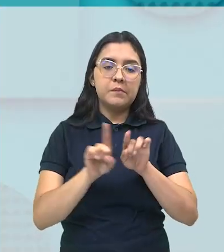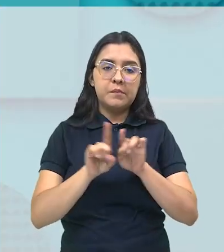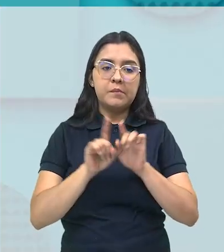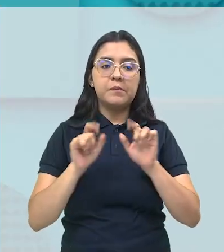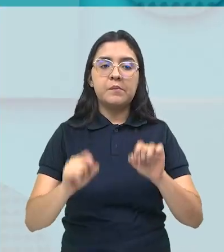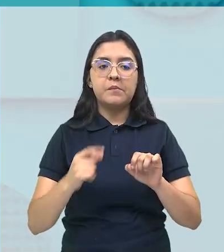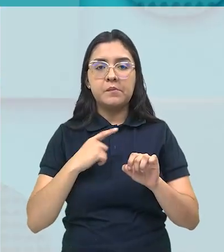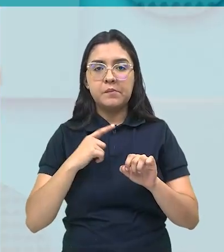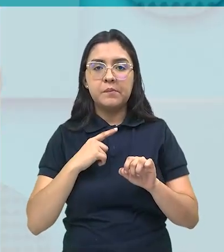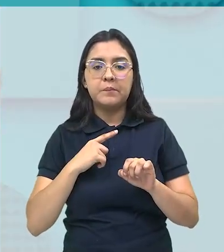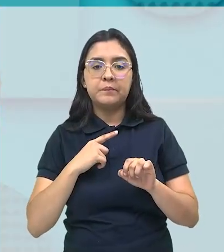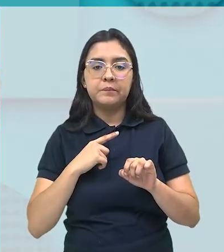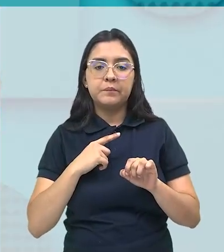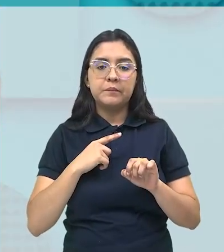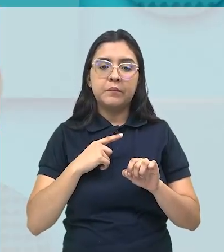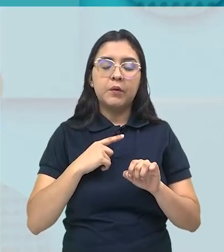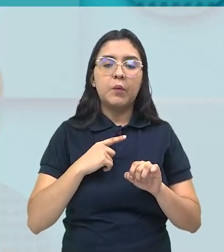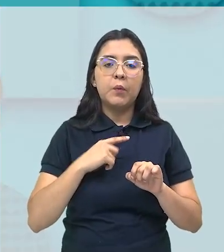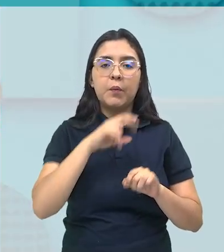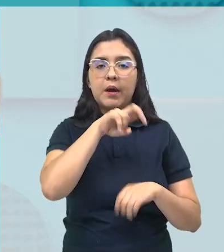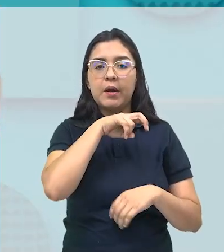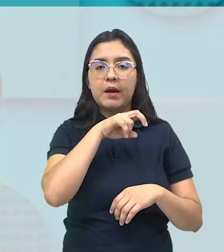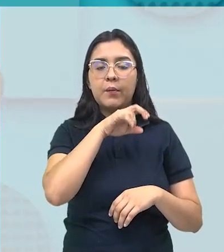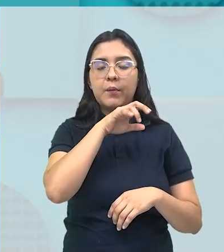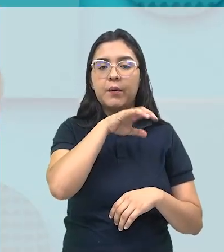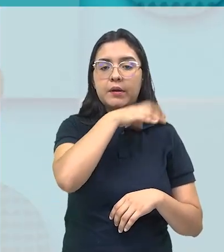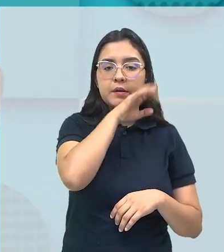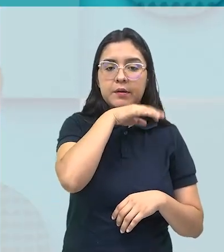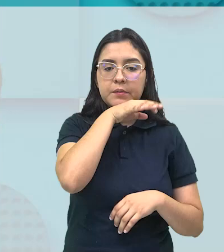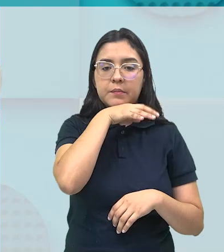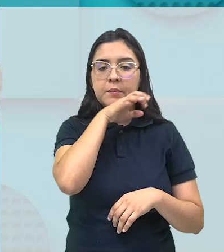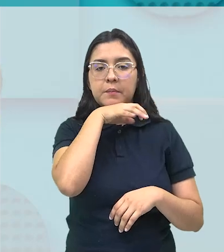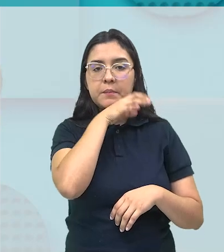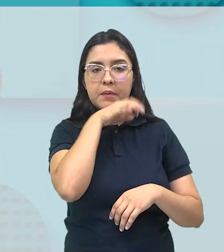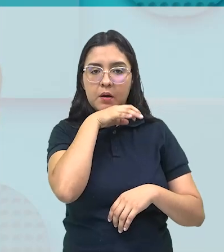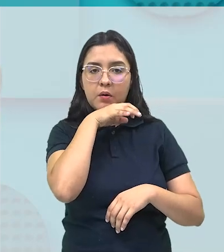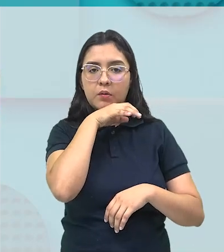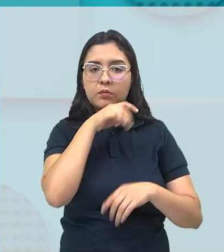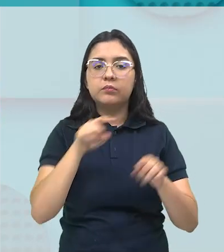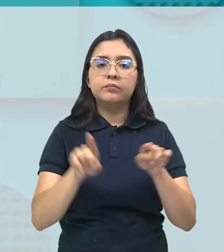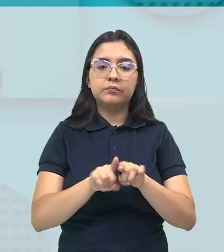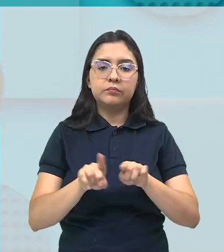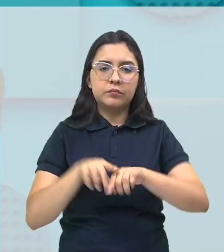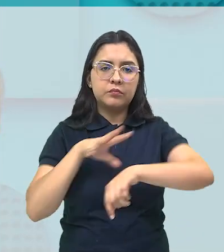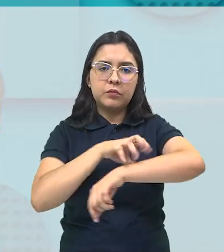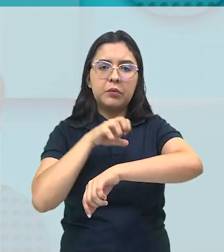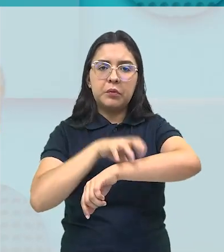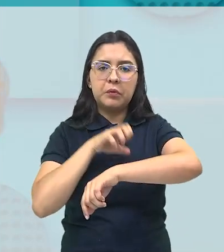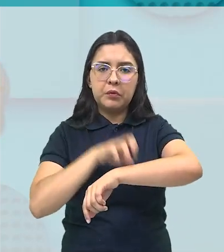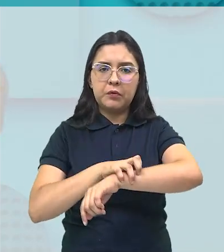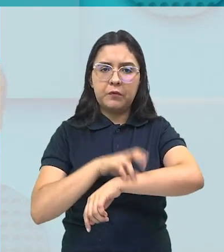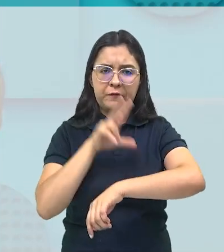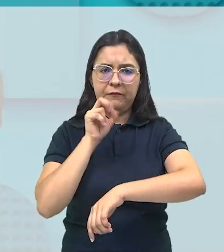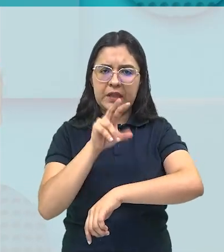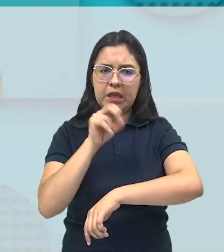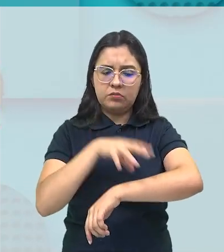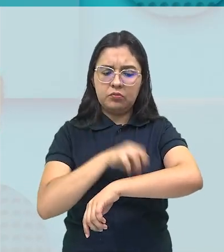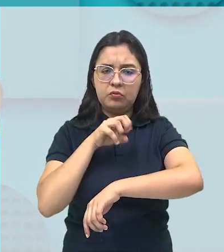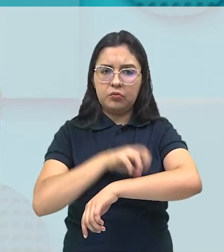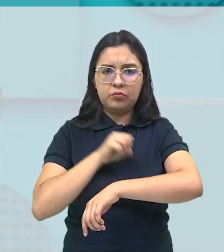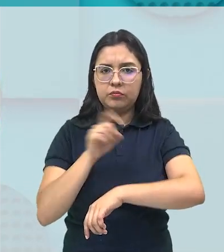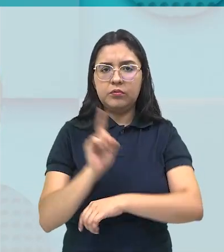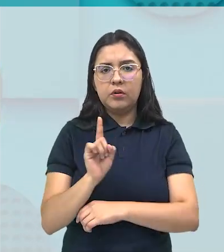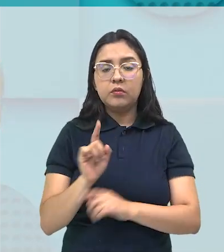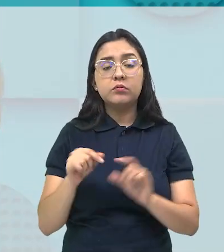peçonhento, não tentar ficar sugando, né? Tem gente que diz, suga lá em cima no local que é para sugar o veneno. Né? Mesmo